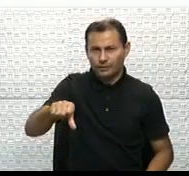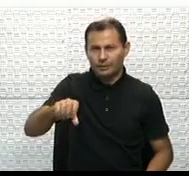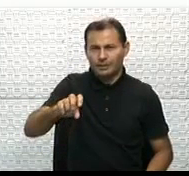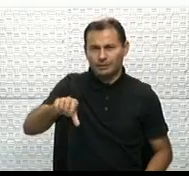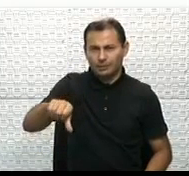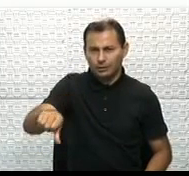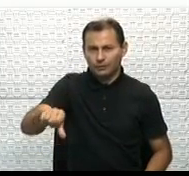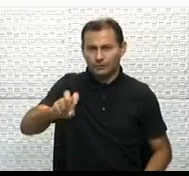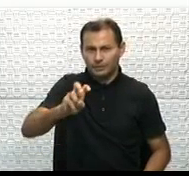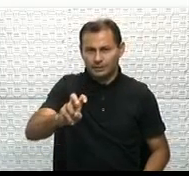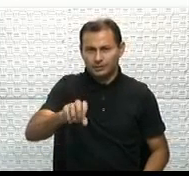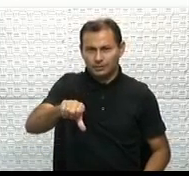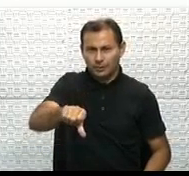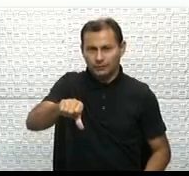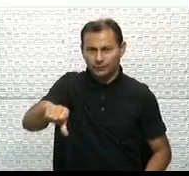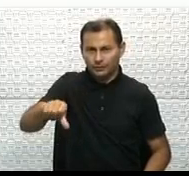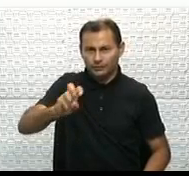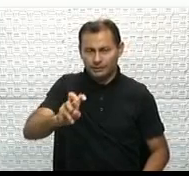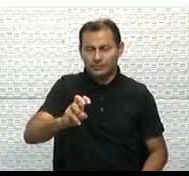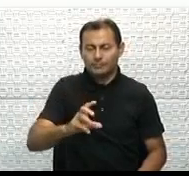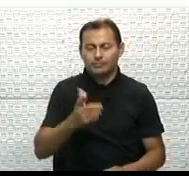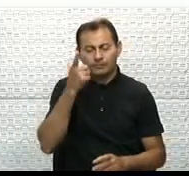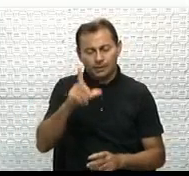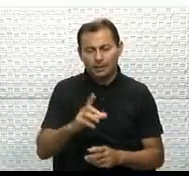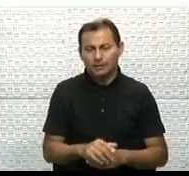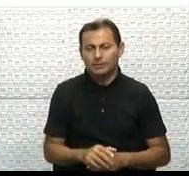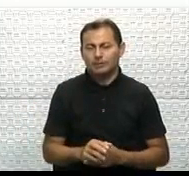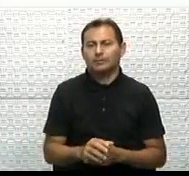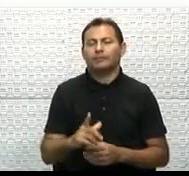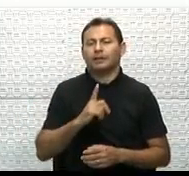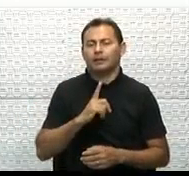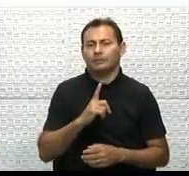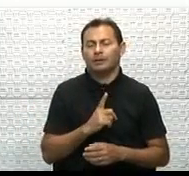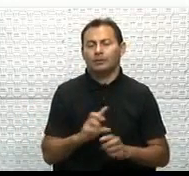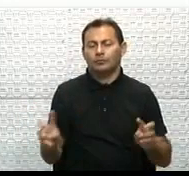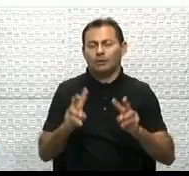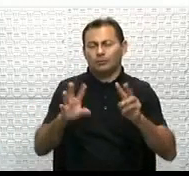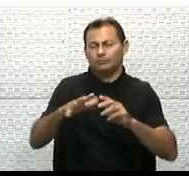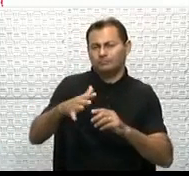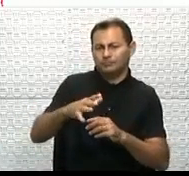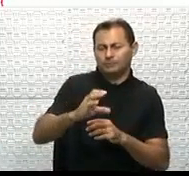0,4995. Extraindo a raiz quadrada, teremos o valor